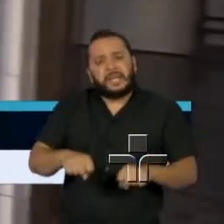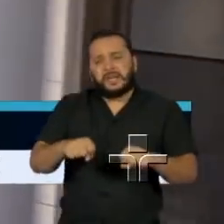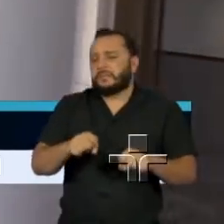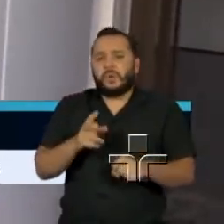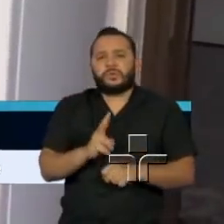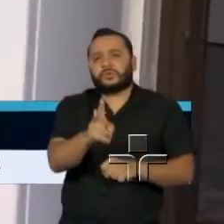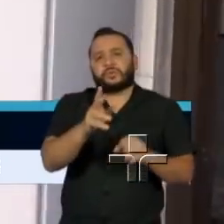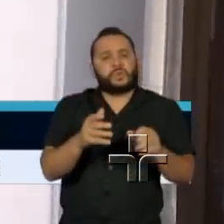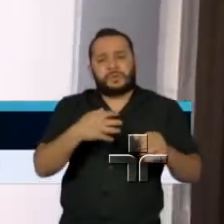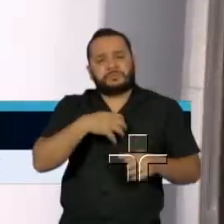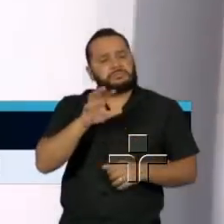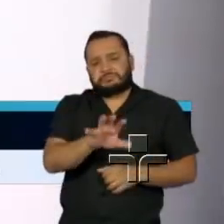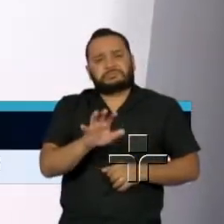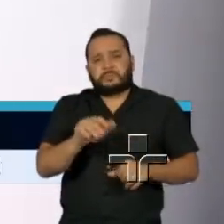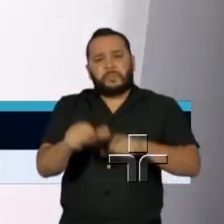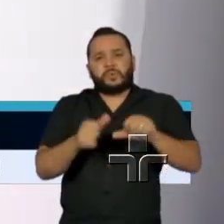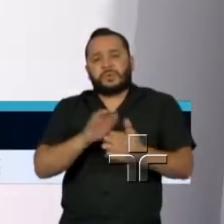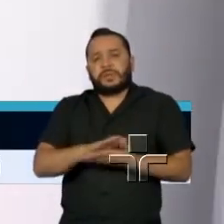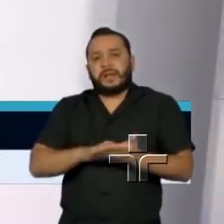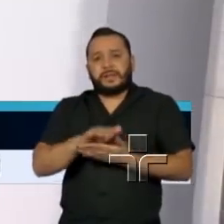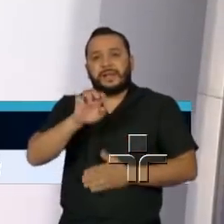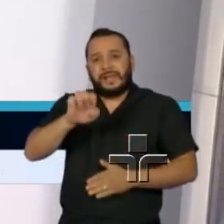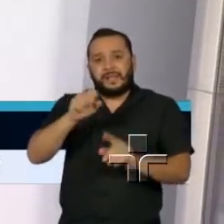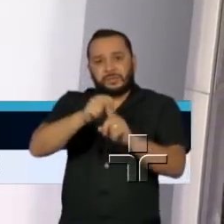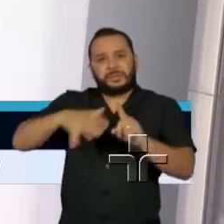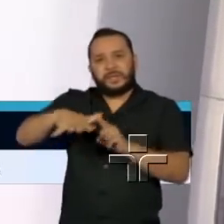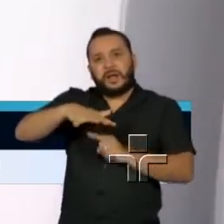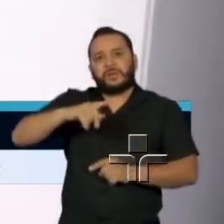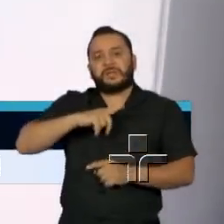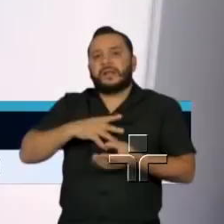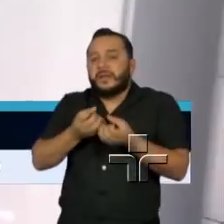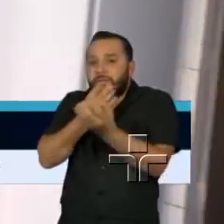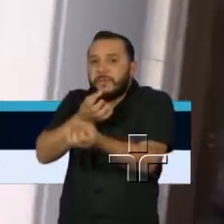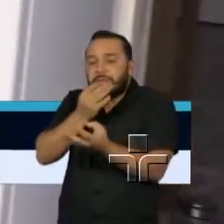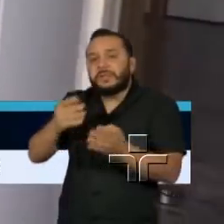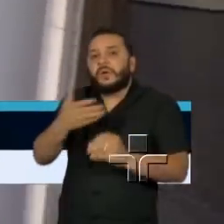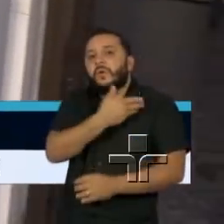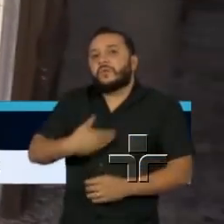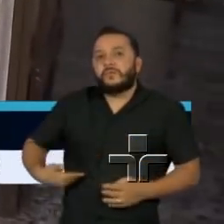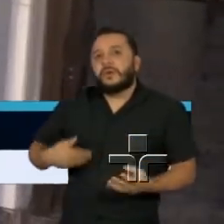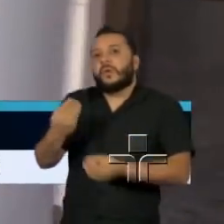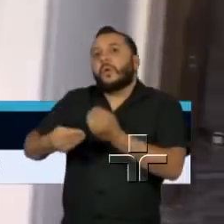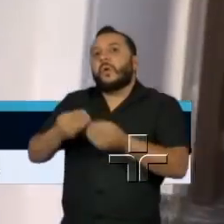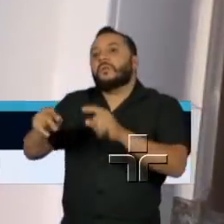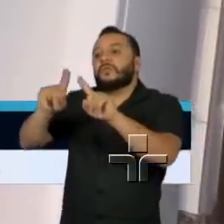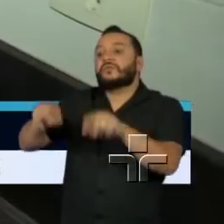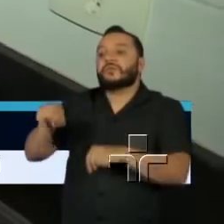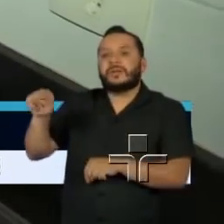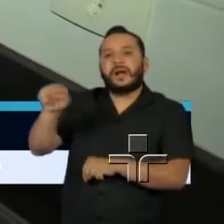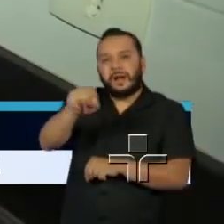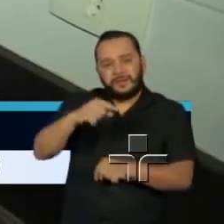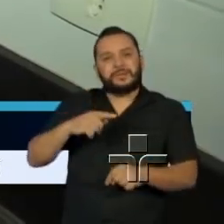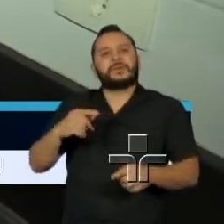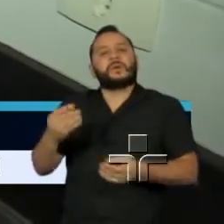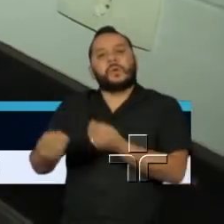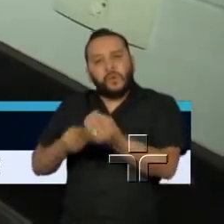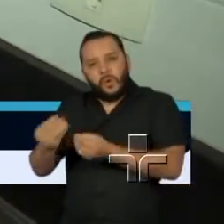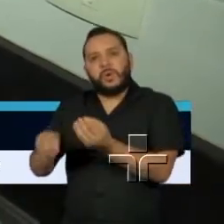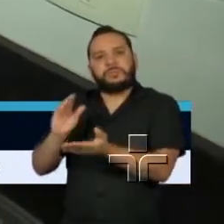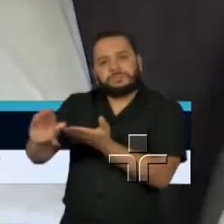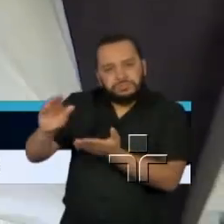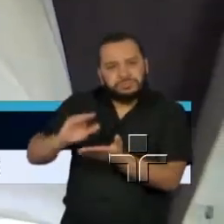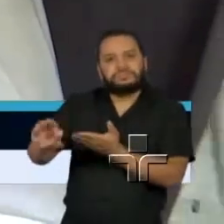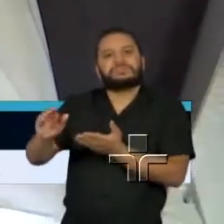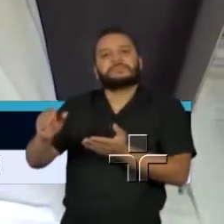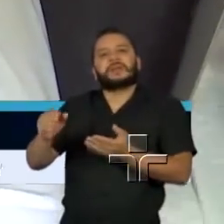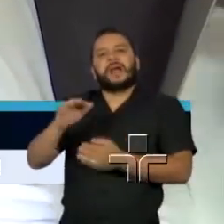O e-Social é um sistema onde os empregadores enviam informações ao governo sobre seus empregados, como vínculos, contribuições